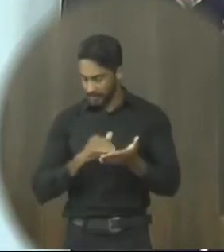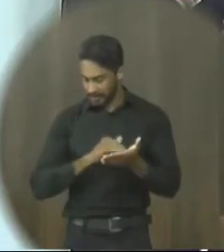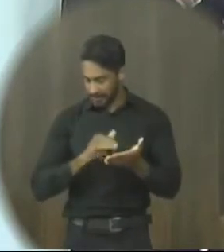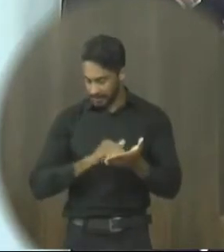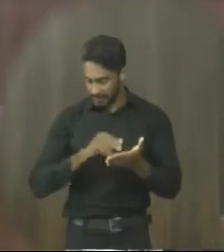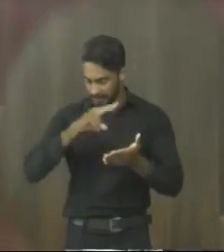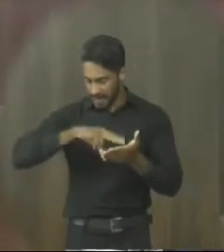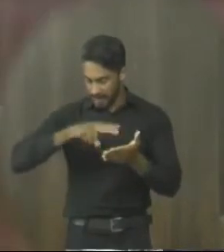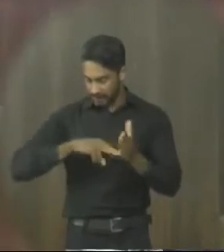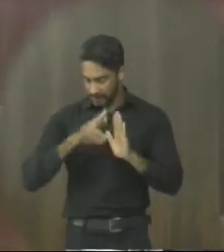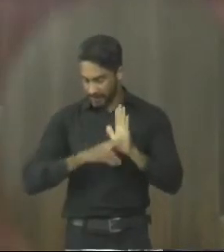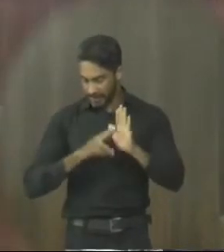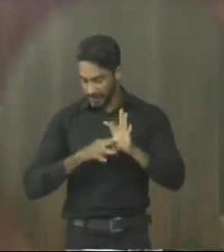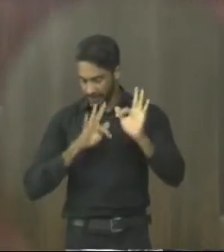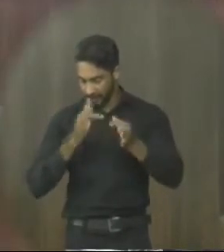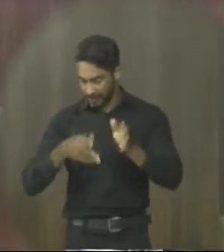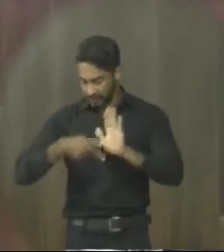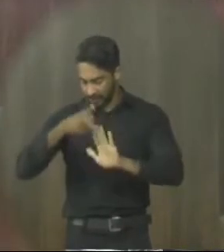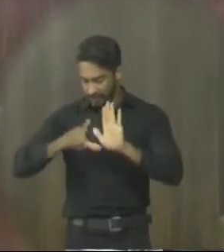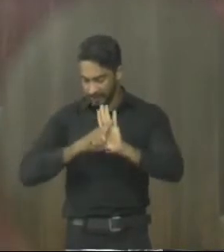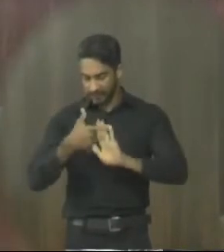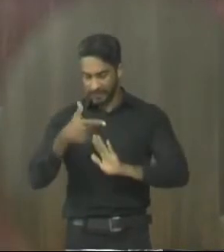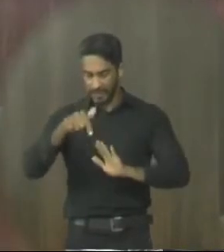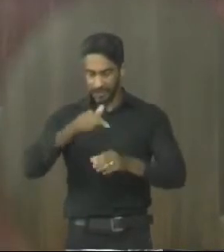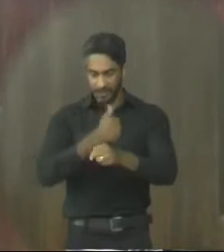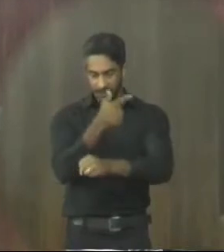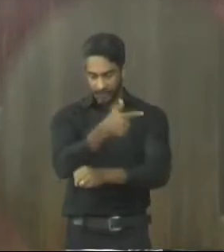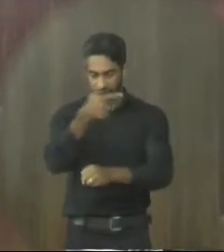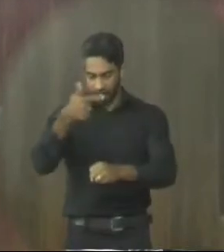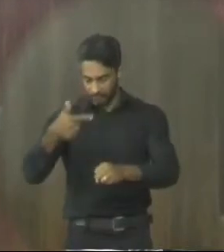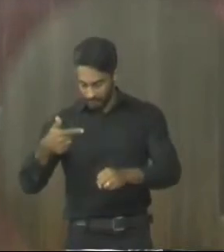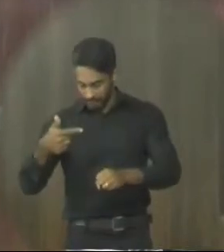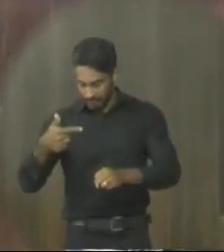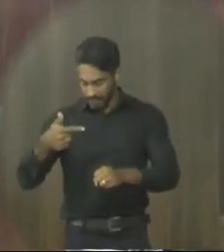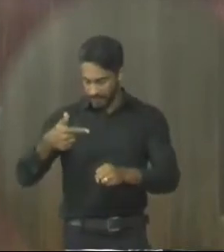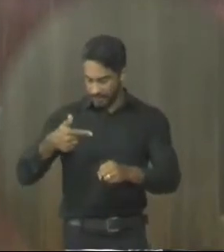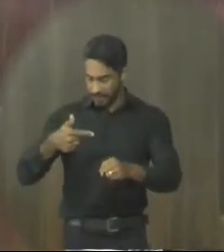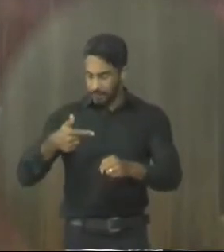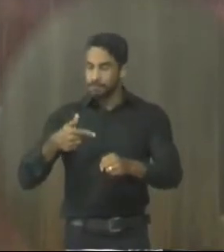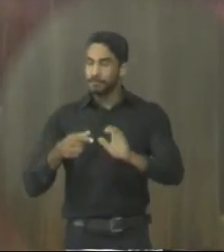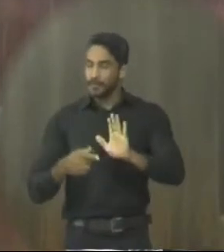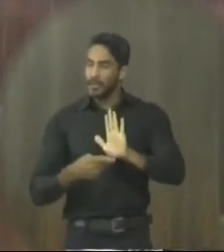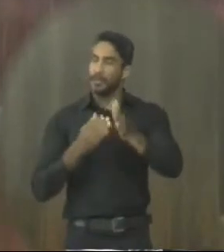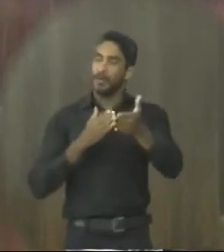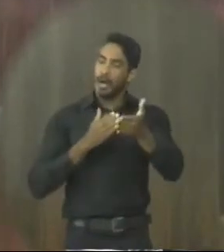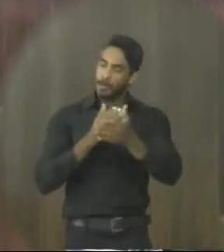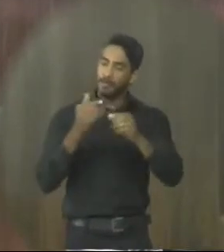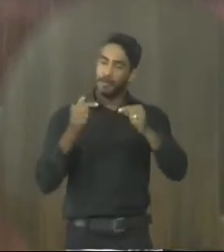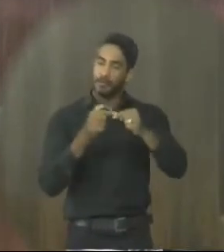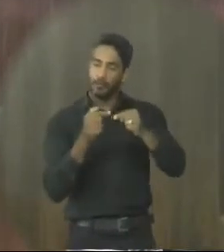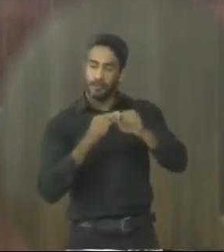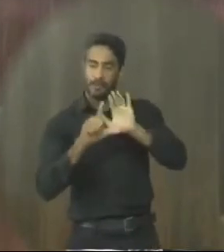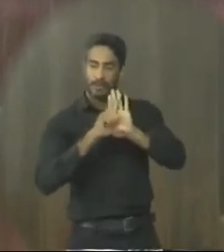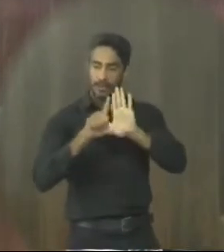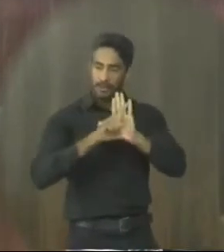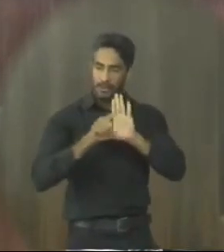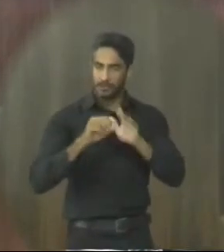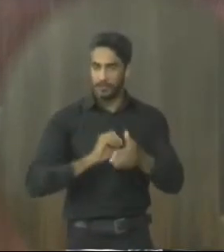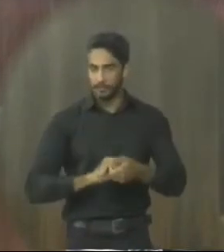secretário que faça a leitura da redação final do projeto de lei 027/2022, que deu forma ao projeto aprovado segundo a técnica